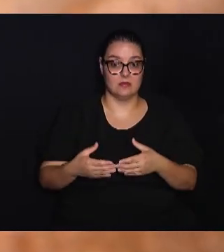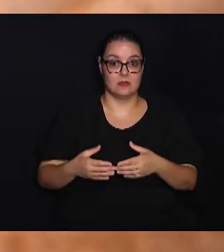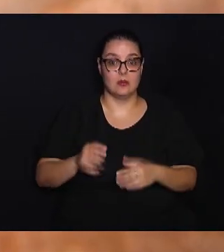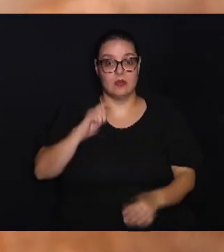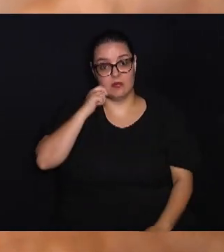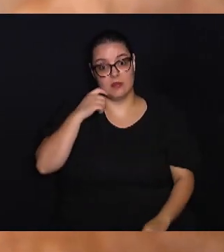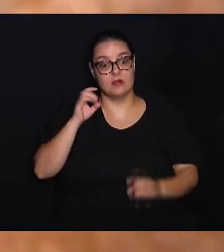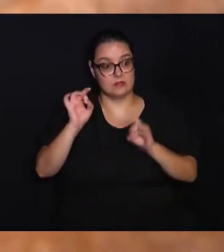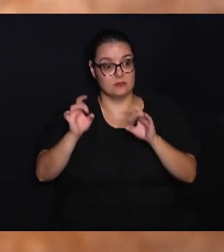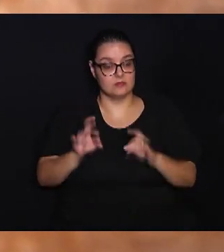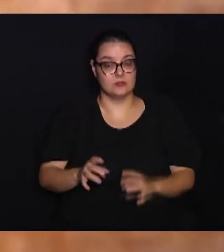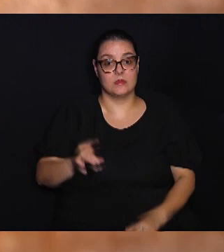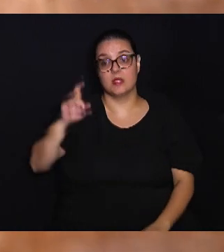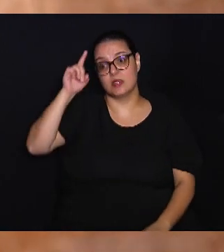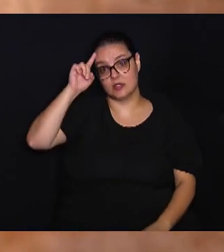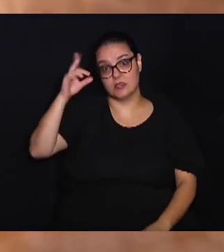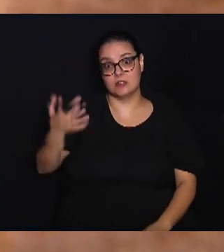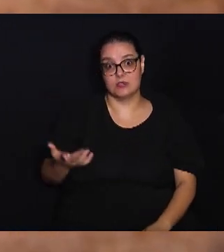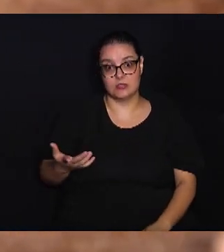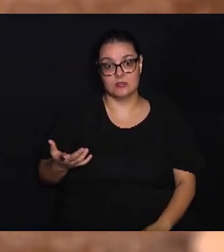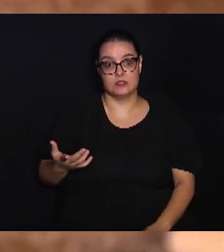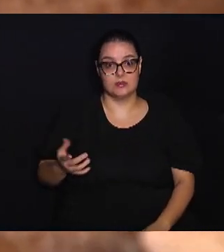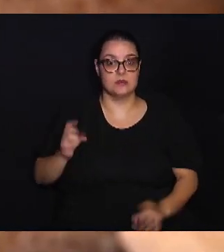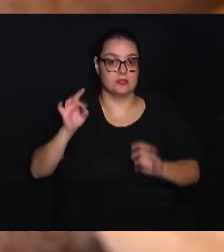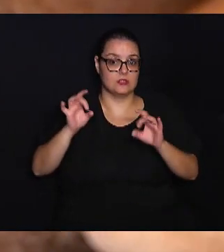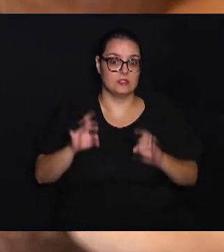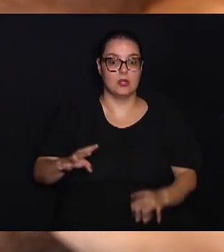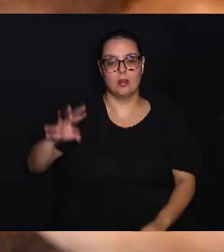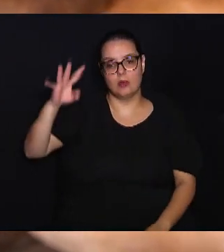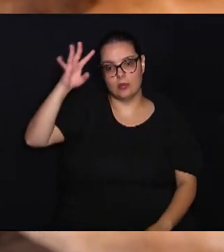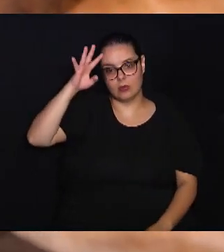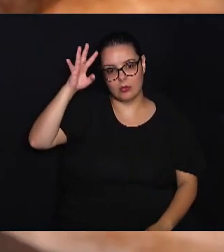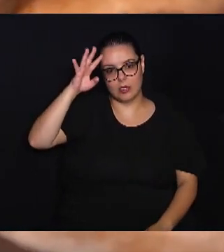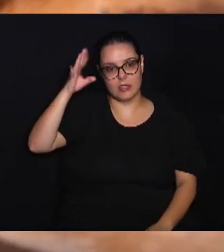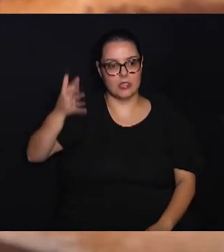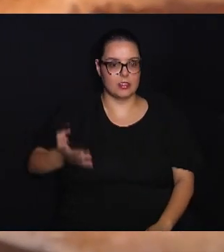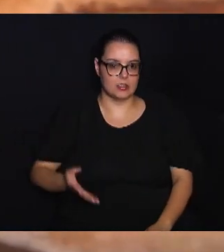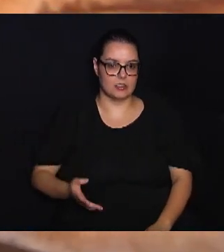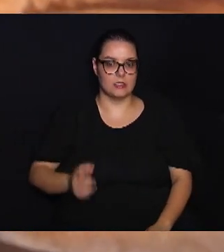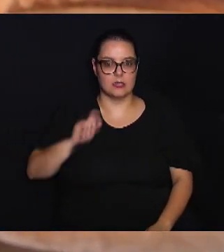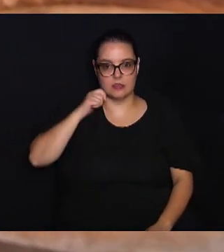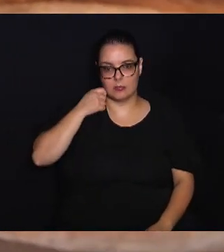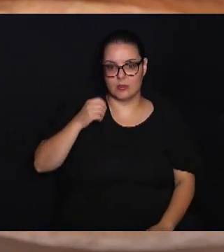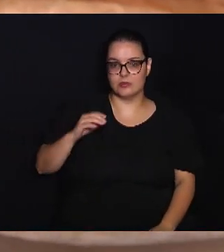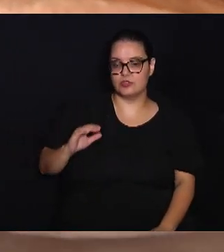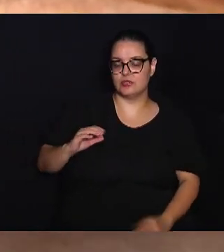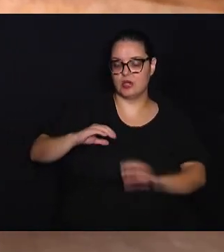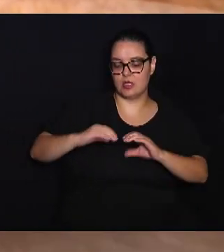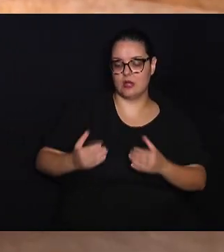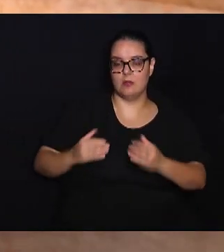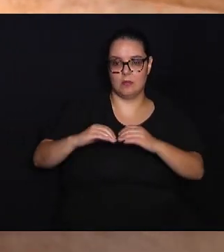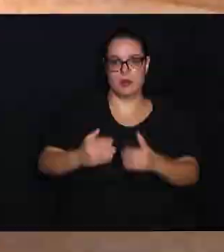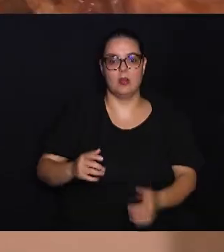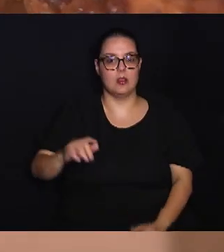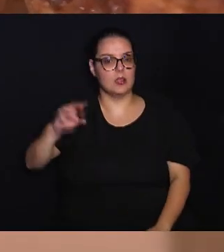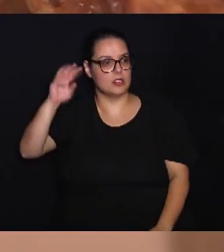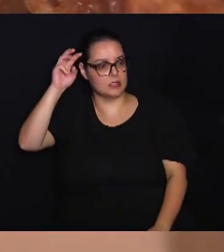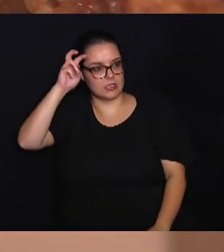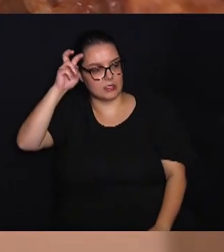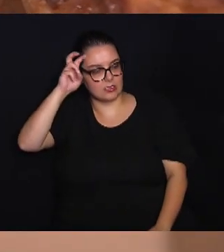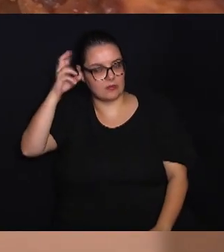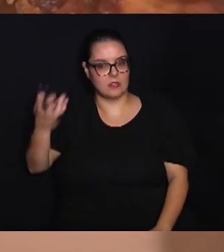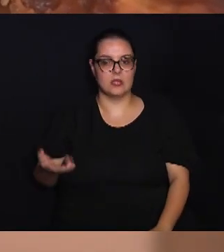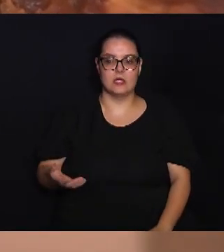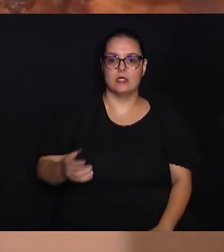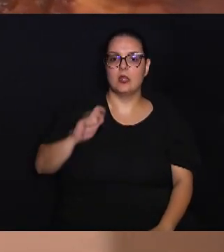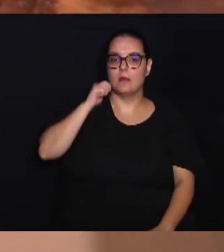especiais em em em dias determinados como quarta-feira eu tenho um pão de abóbora que quinta-feira tem um pão de calabreza